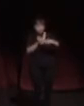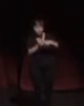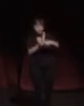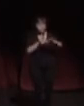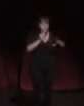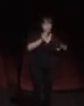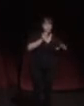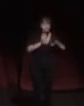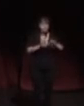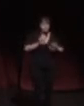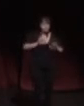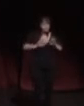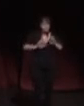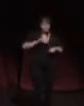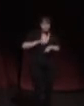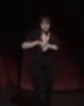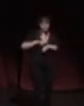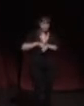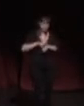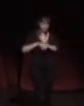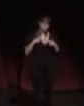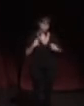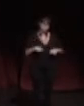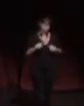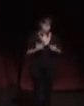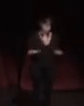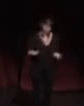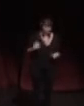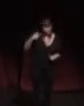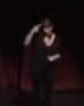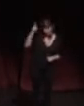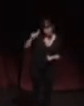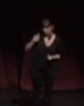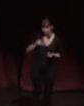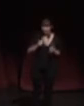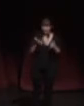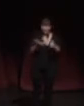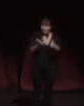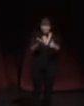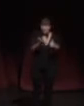modernidade. Realmente não acho que acelerar